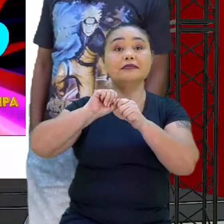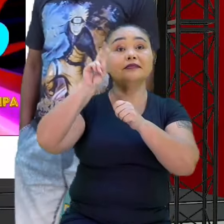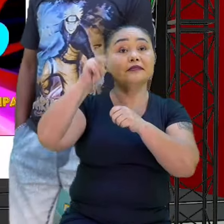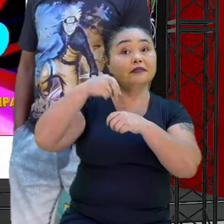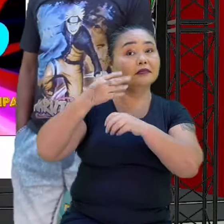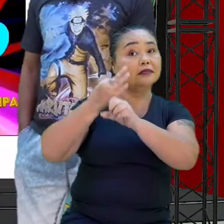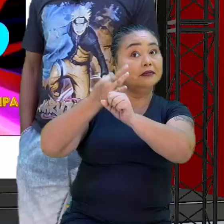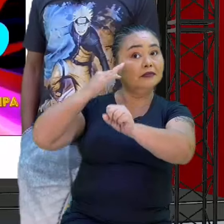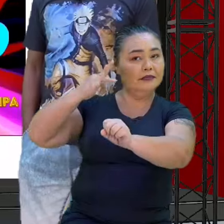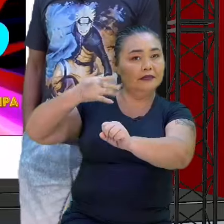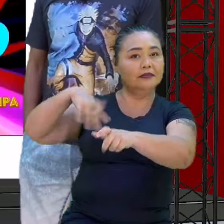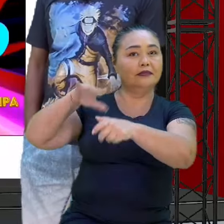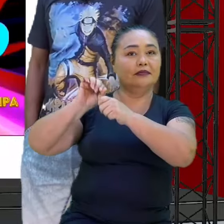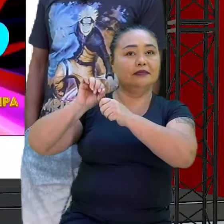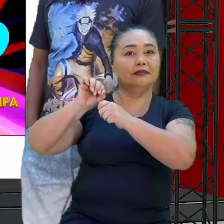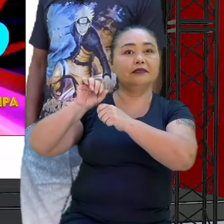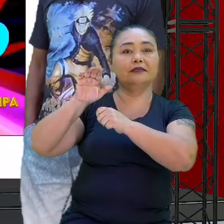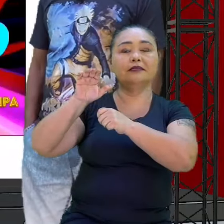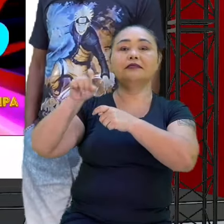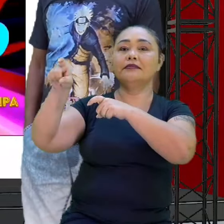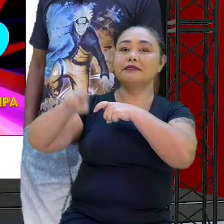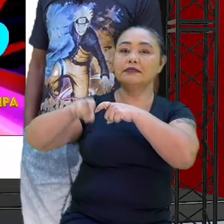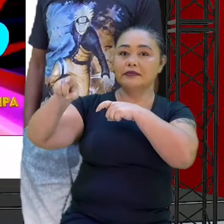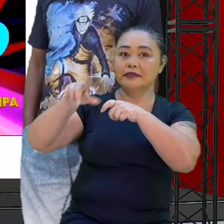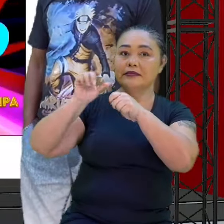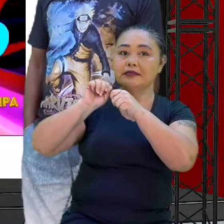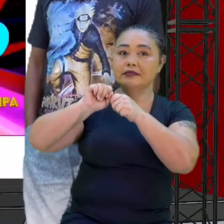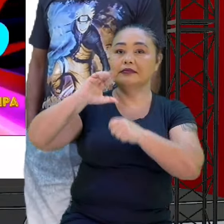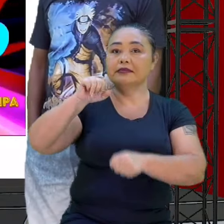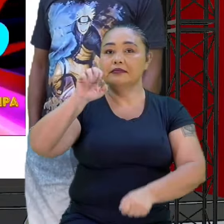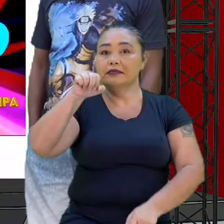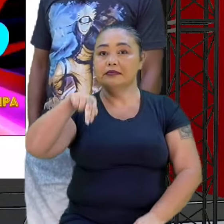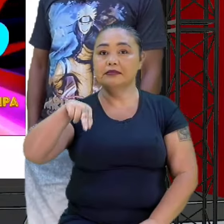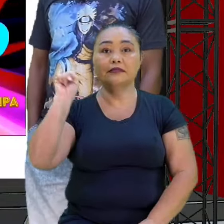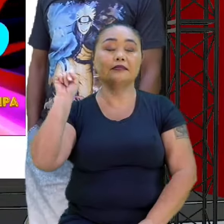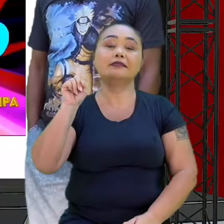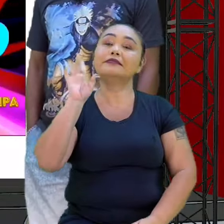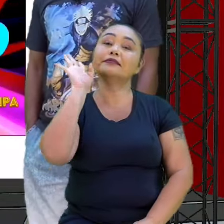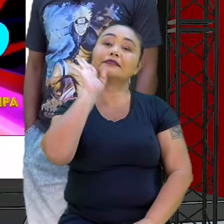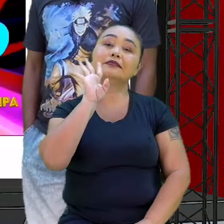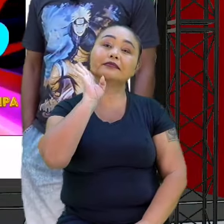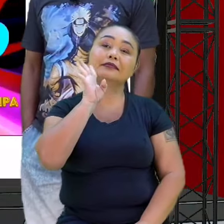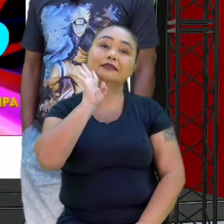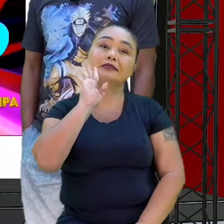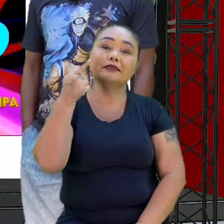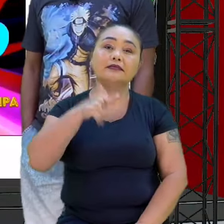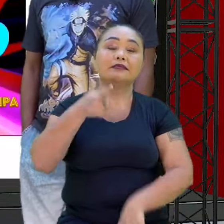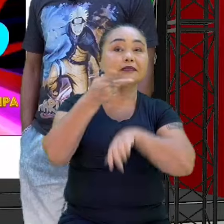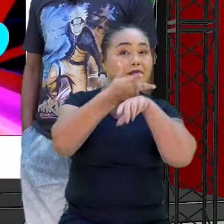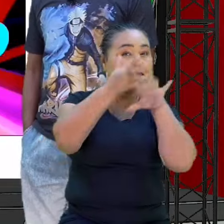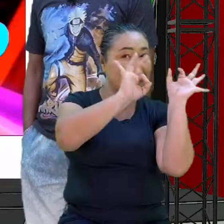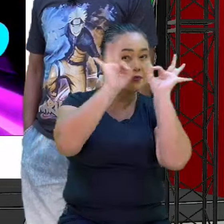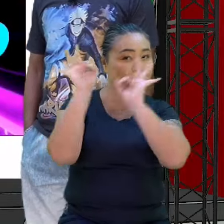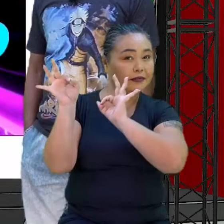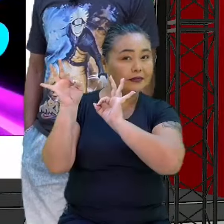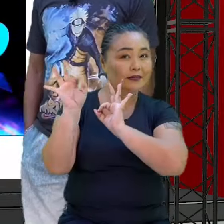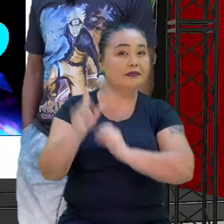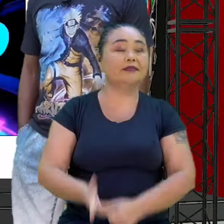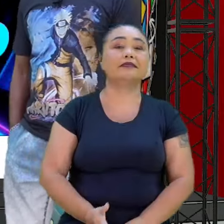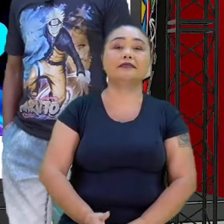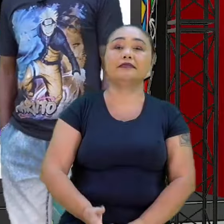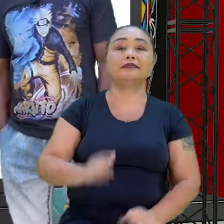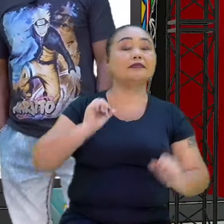e o nosso agrônomo Kauan Kauan é o nosso agrônomo olha aí que legal vamos de novo ver o vídeo vamos lá vamos lá vídeo